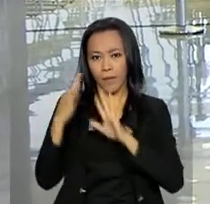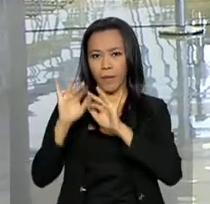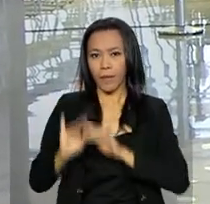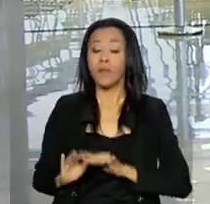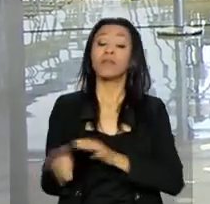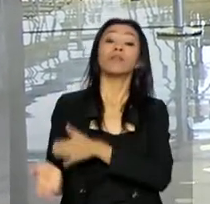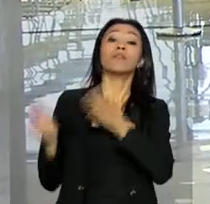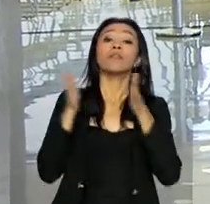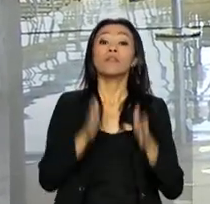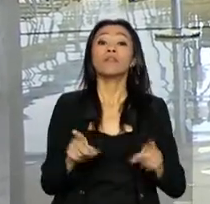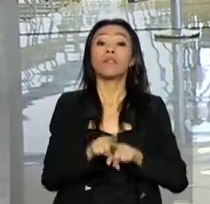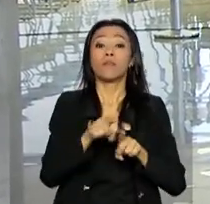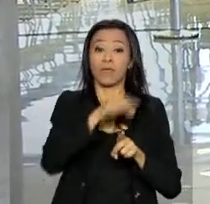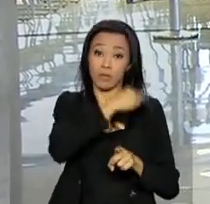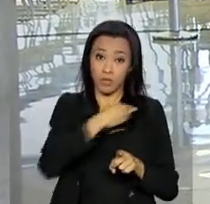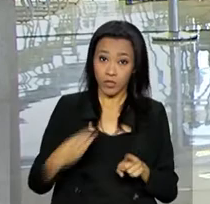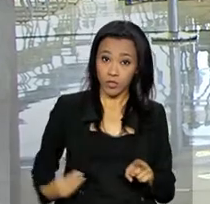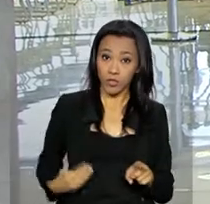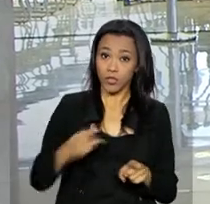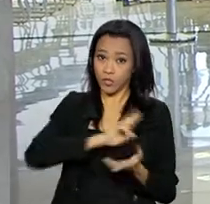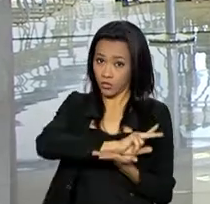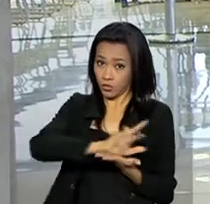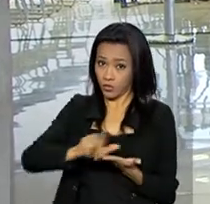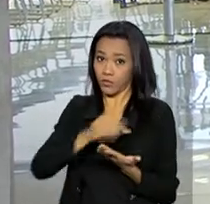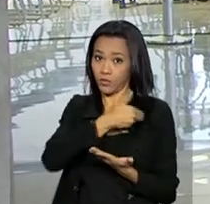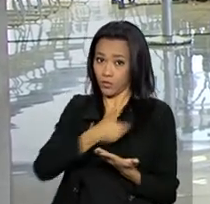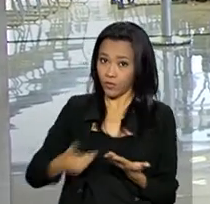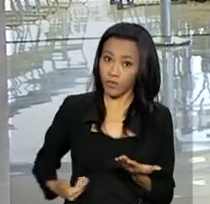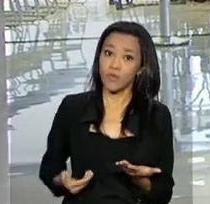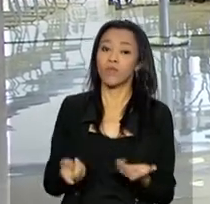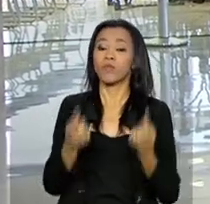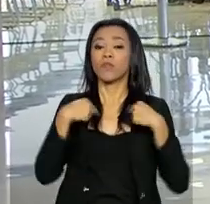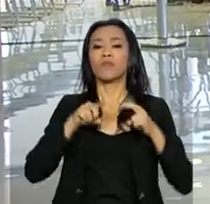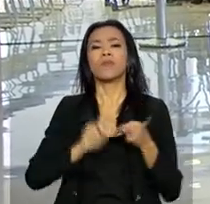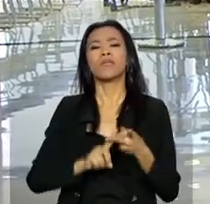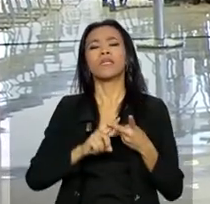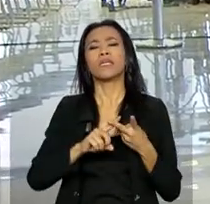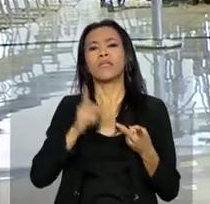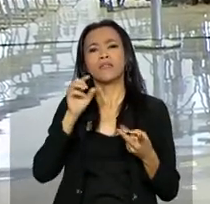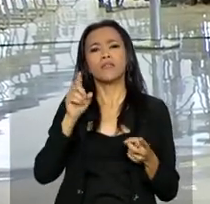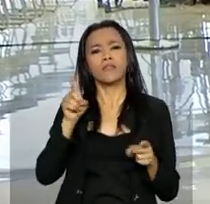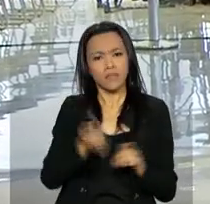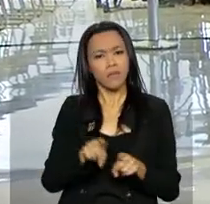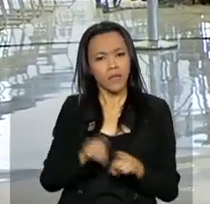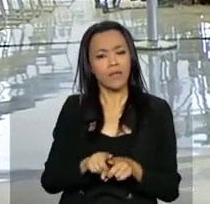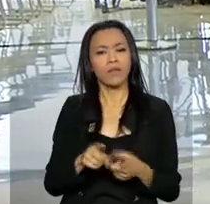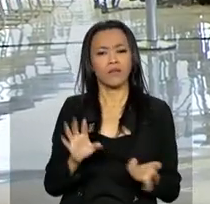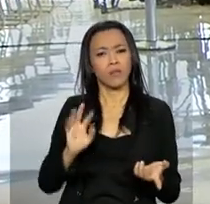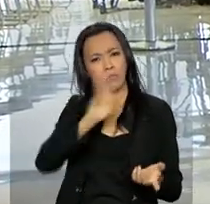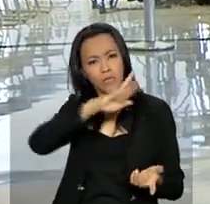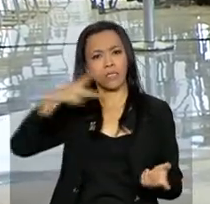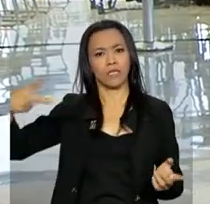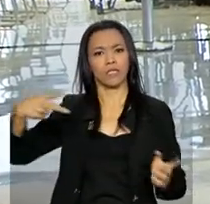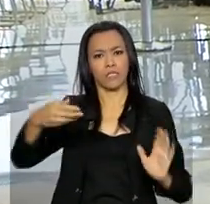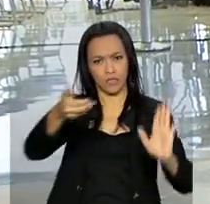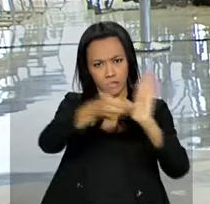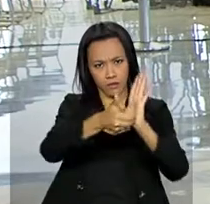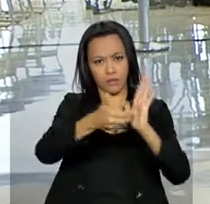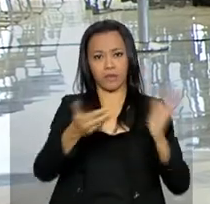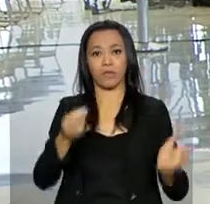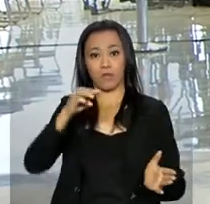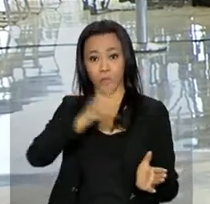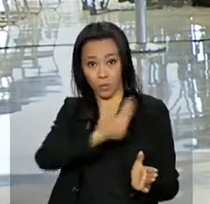governo com o ministro henrique meirelles e ainda o presidente da câmara dos deputados deputado rodrigo maia renato lançou logo na abertura